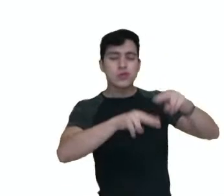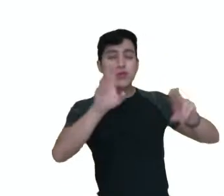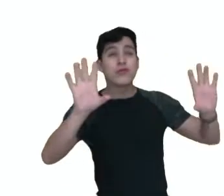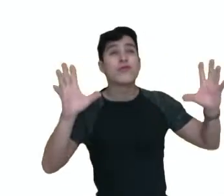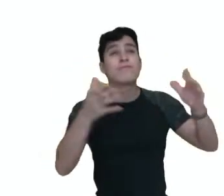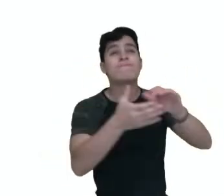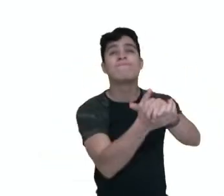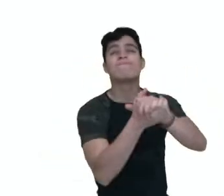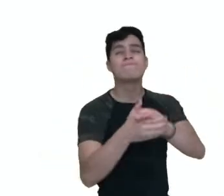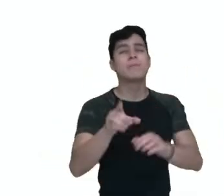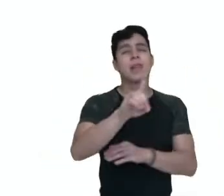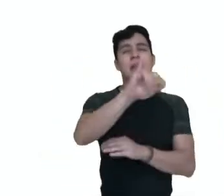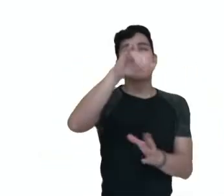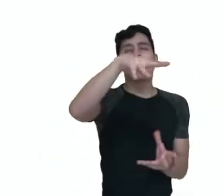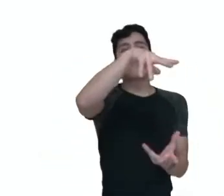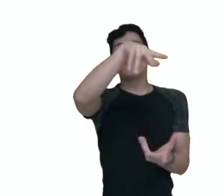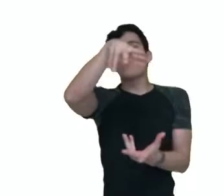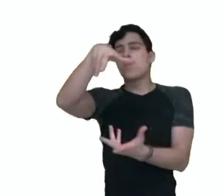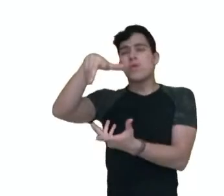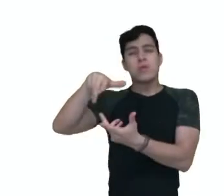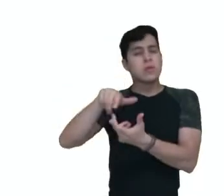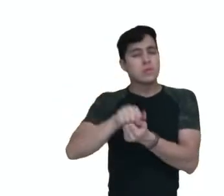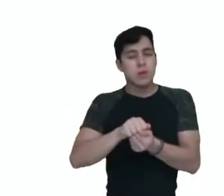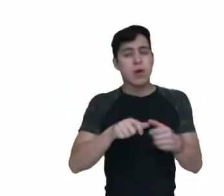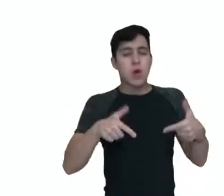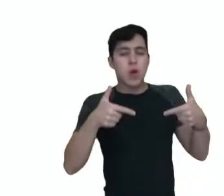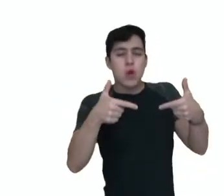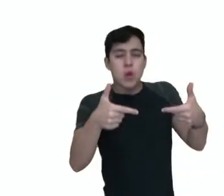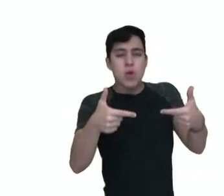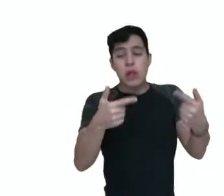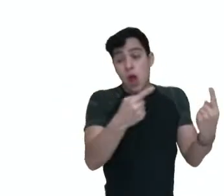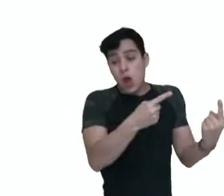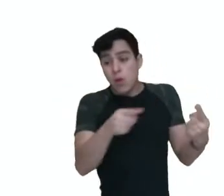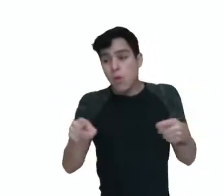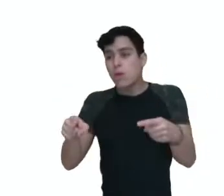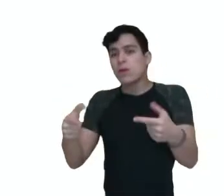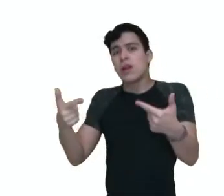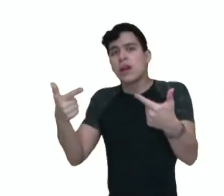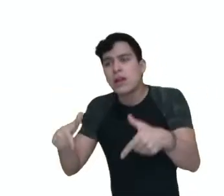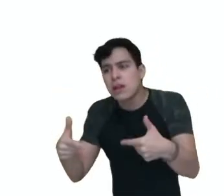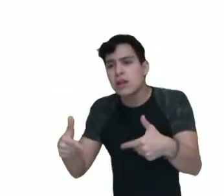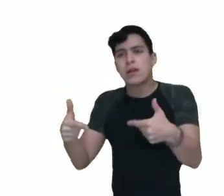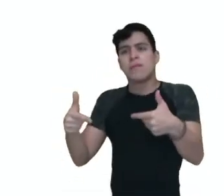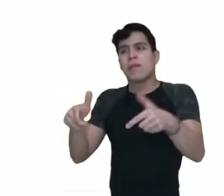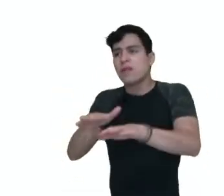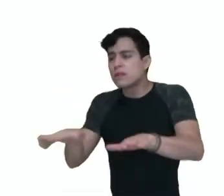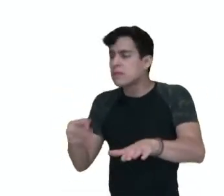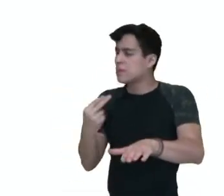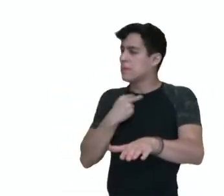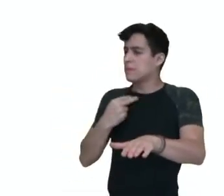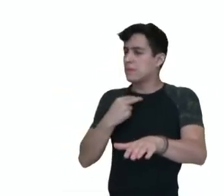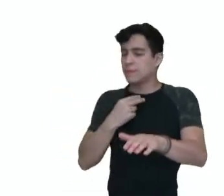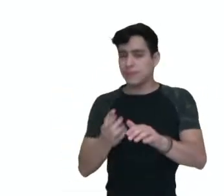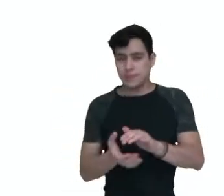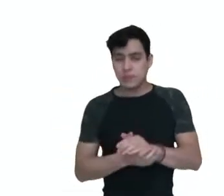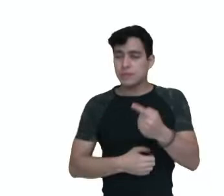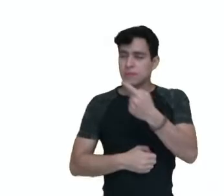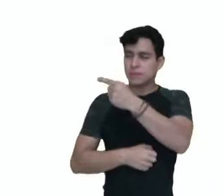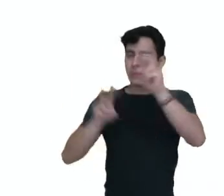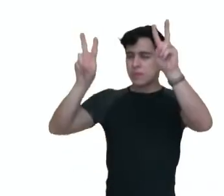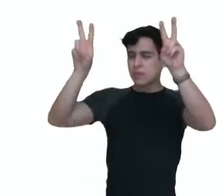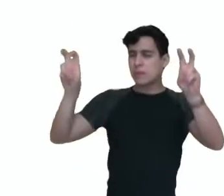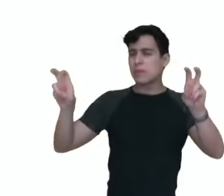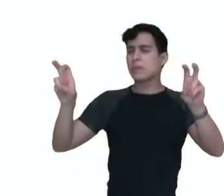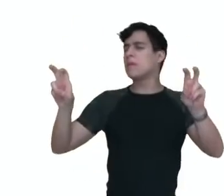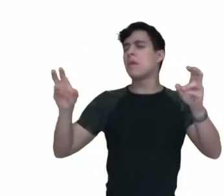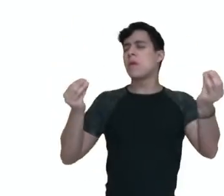Dia Mundial de Combate ao Trabalho Infantil. Para implementar as ações referentes ao tema, o Governo de